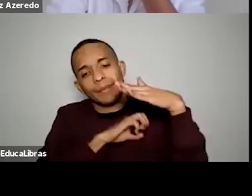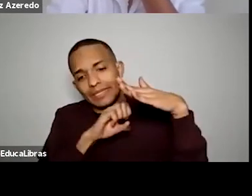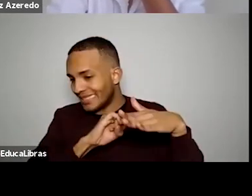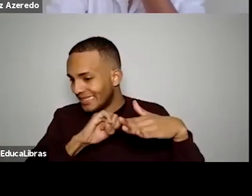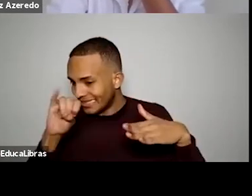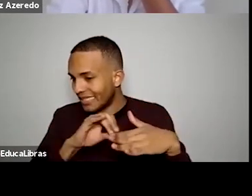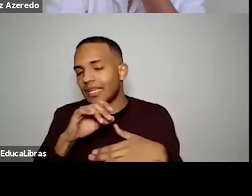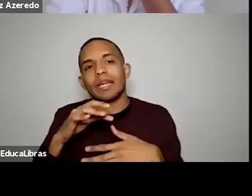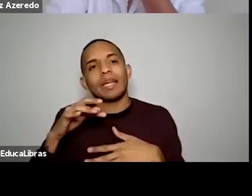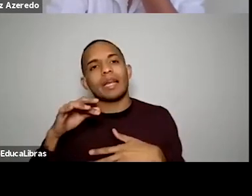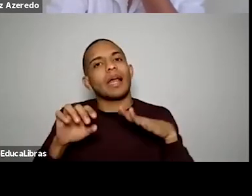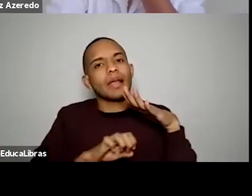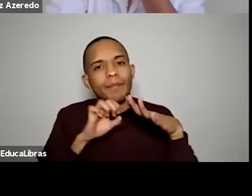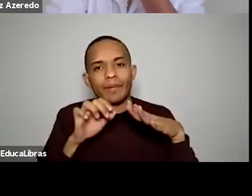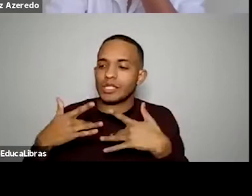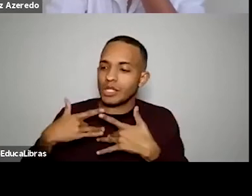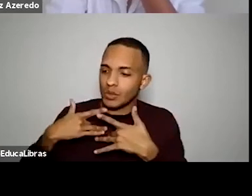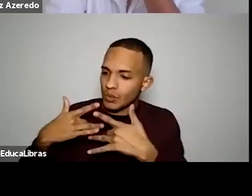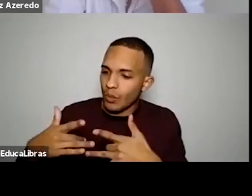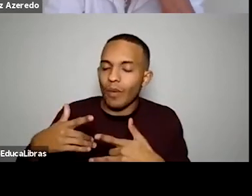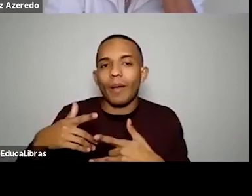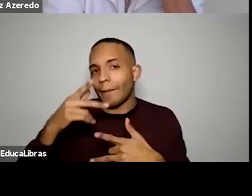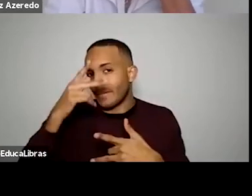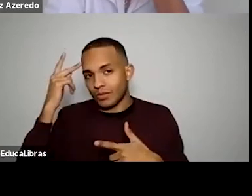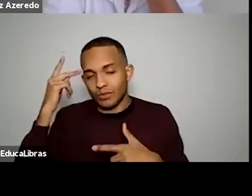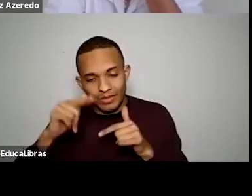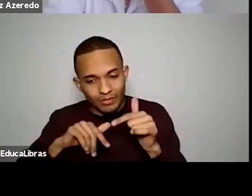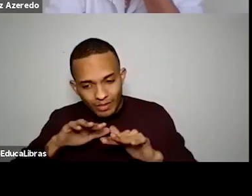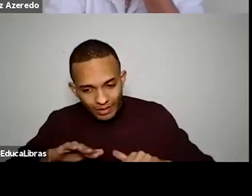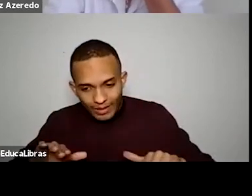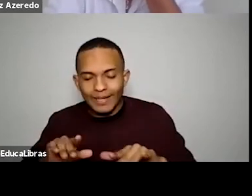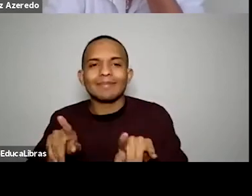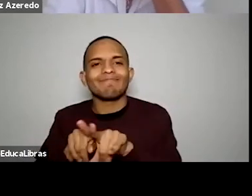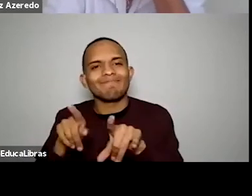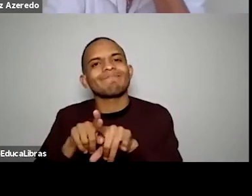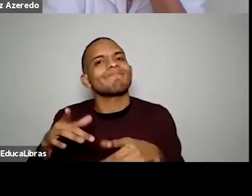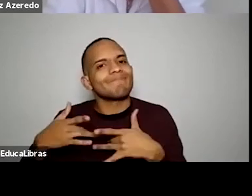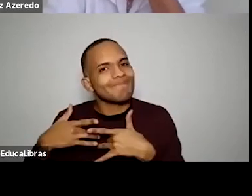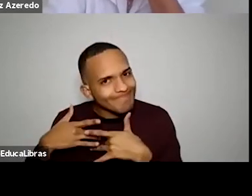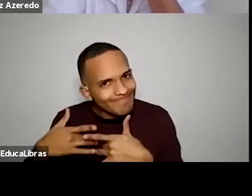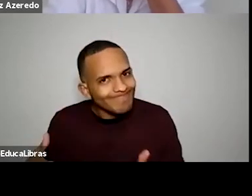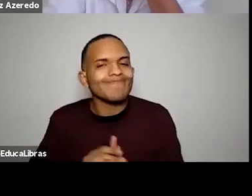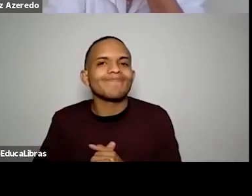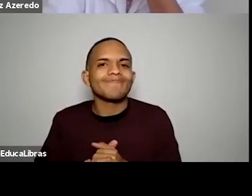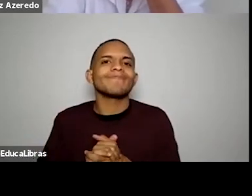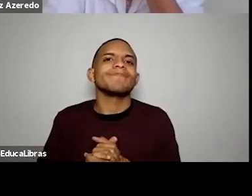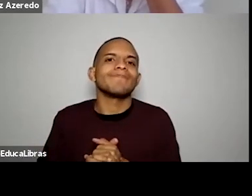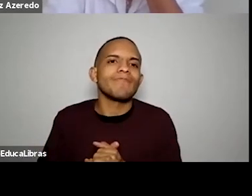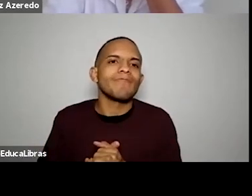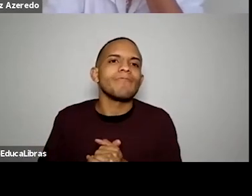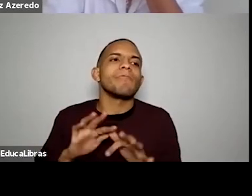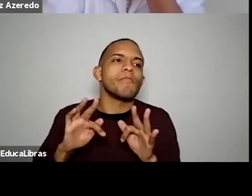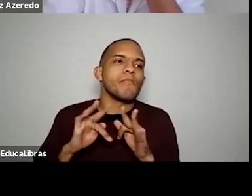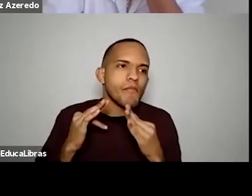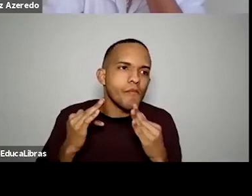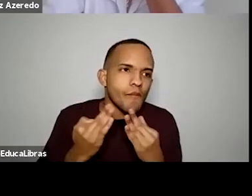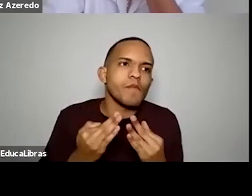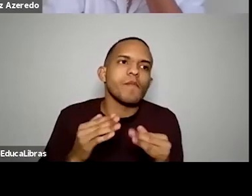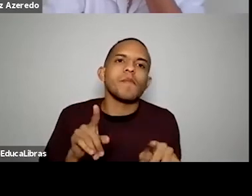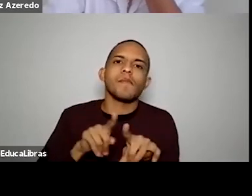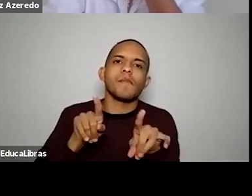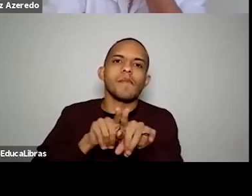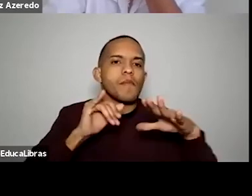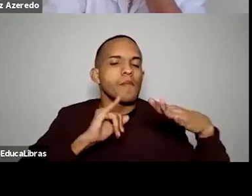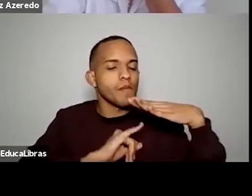a empresa é doadora e estimula os funcionários a doar, a tendência é que sim, bem como as famílias, bem como as